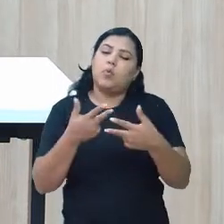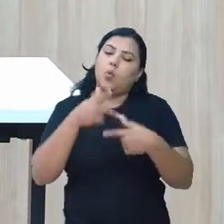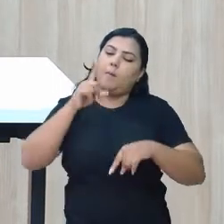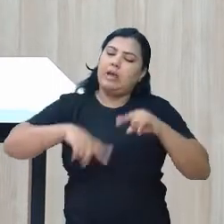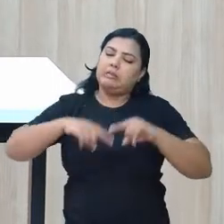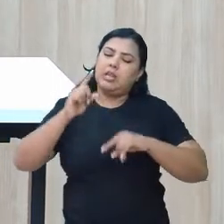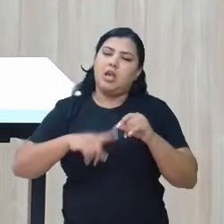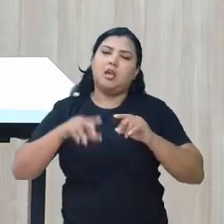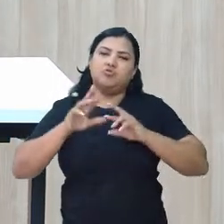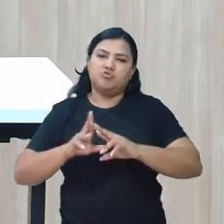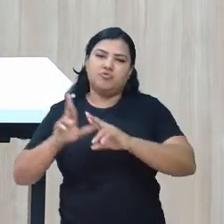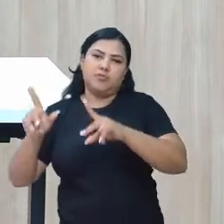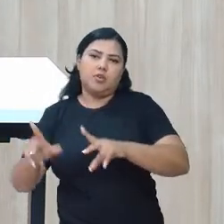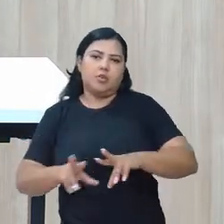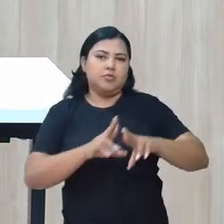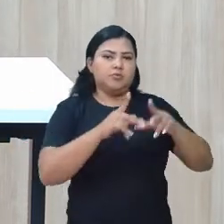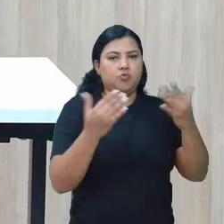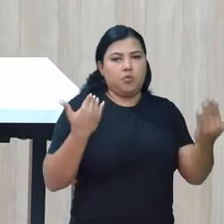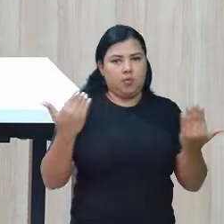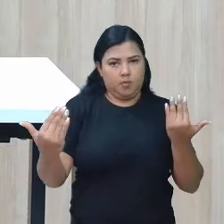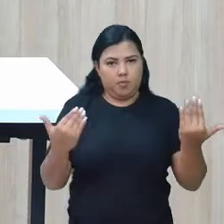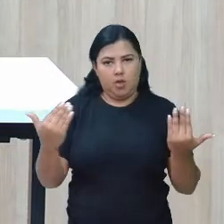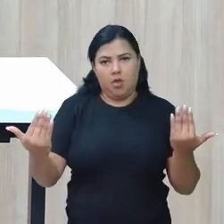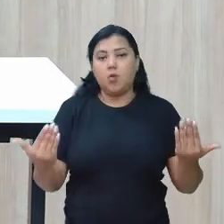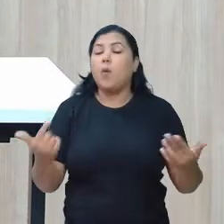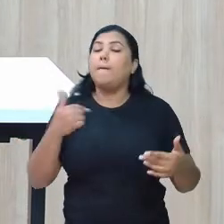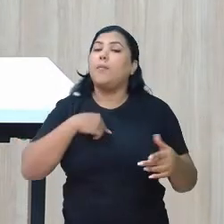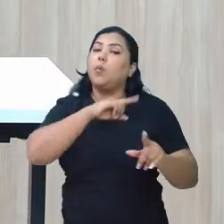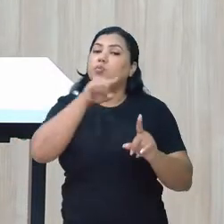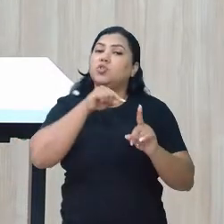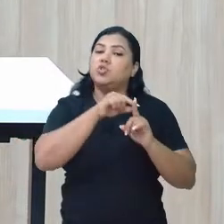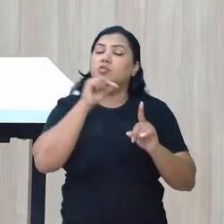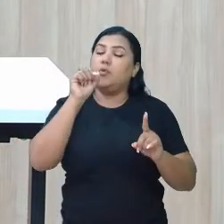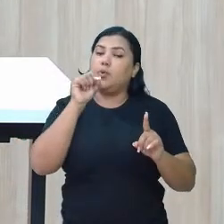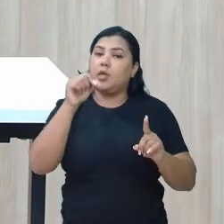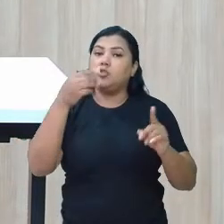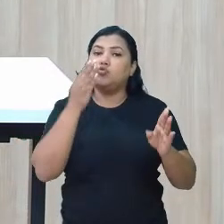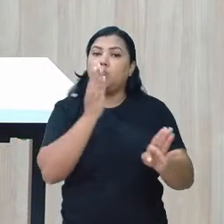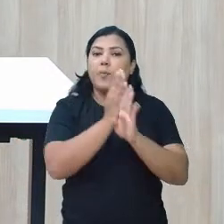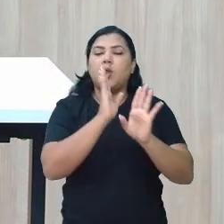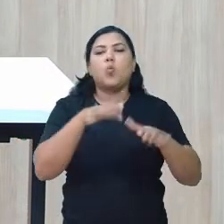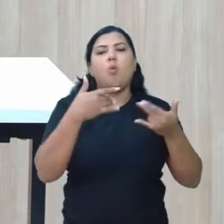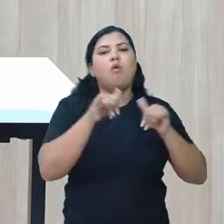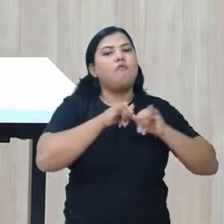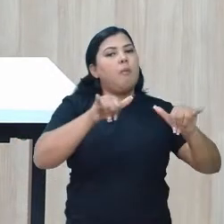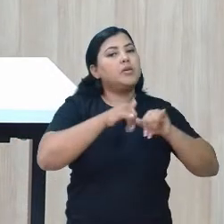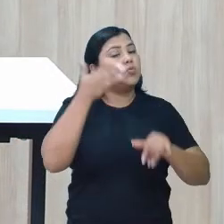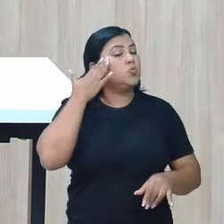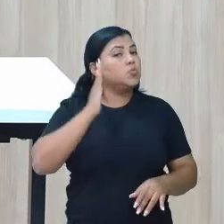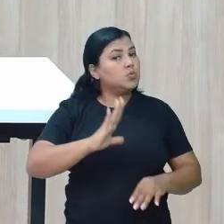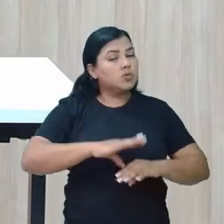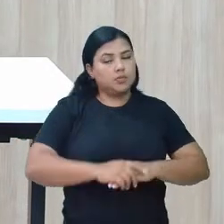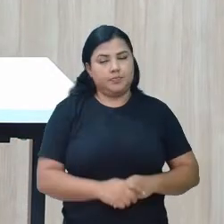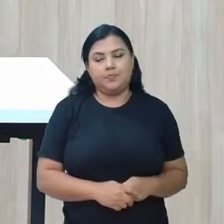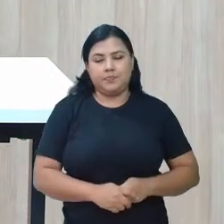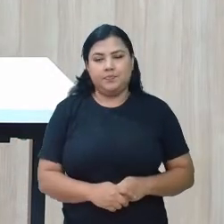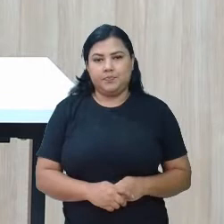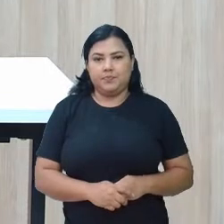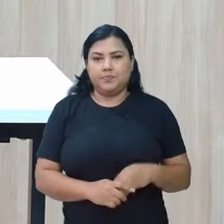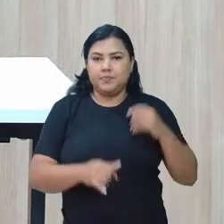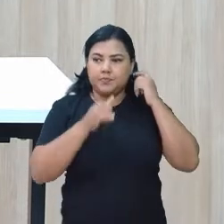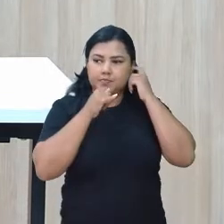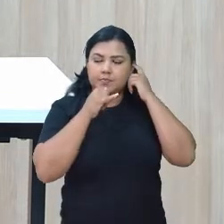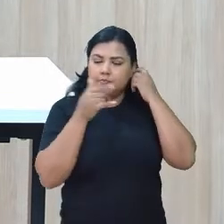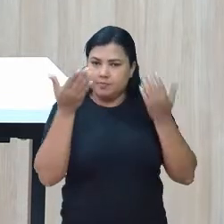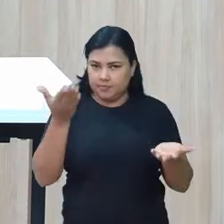em um lado da balança e comparo com o do outro, o meu intuito é descobrir a informação desconhecida, tá certo? Então, quando